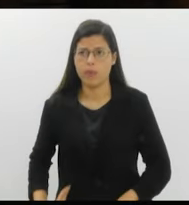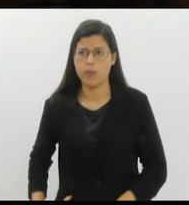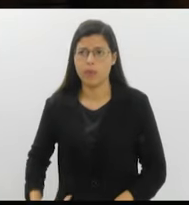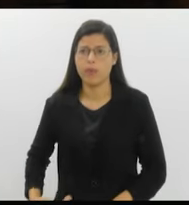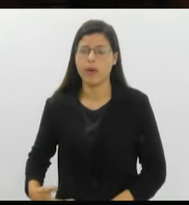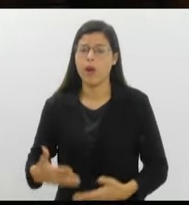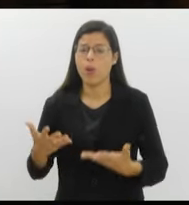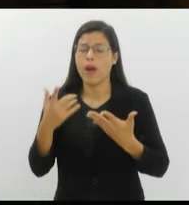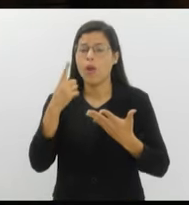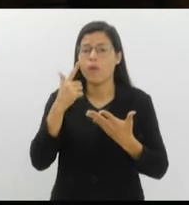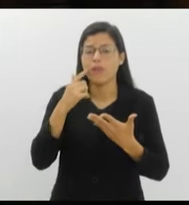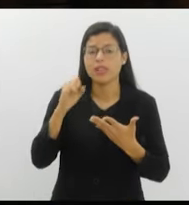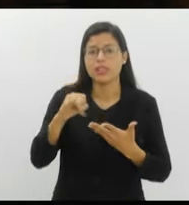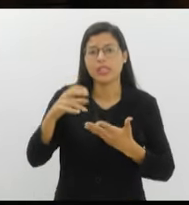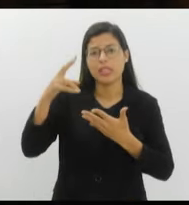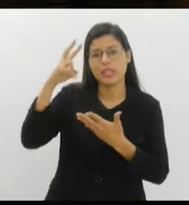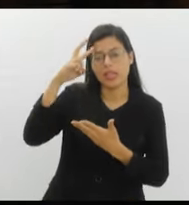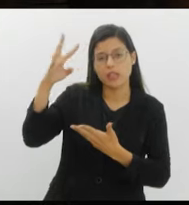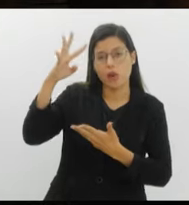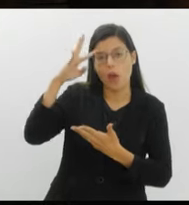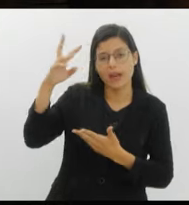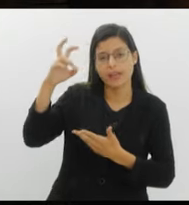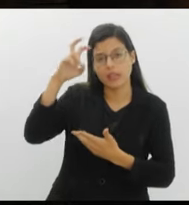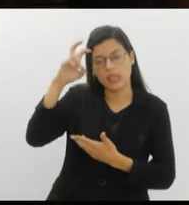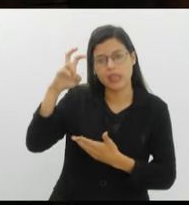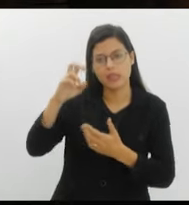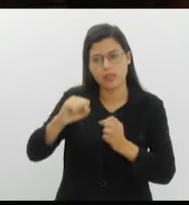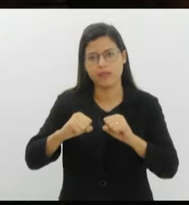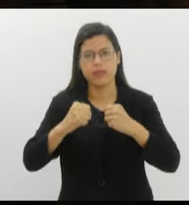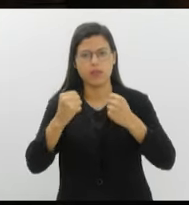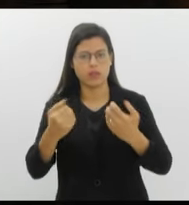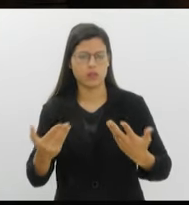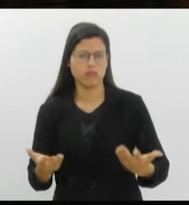de estar aqui terça, quarta e quinta defendendo, porque